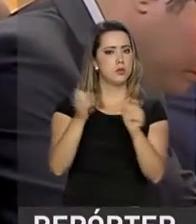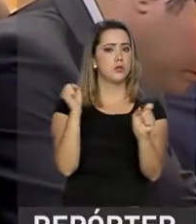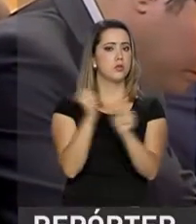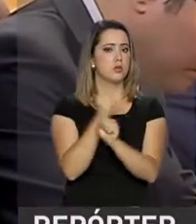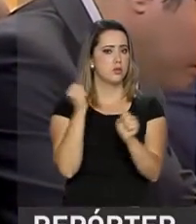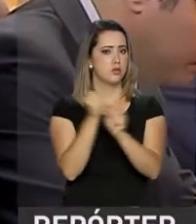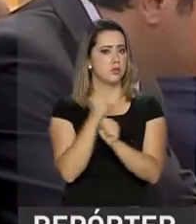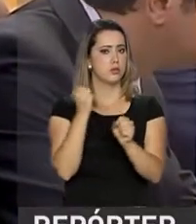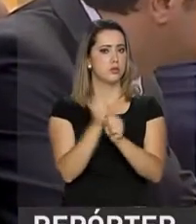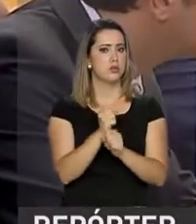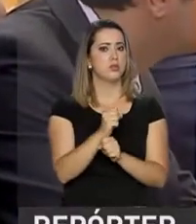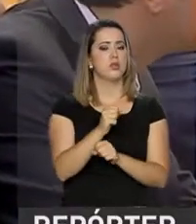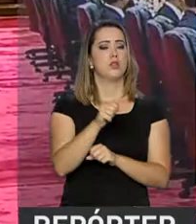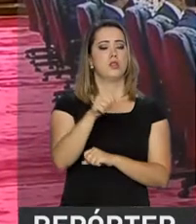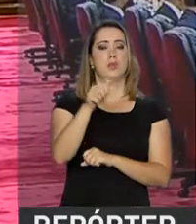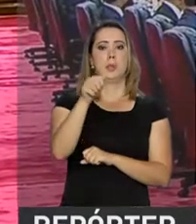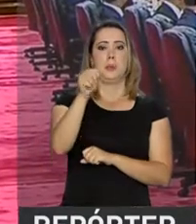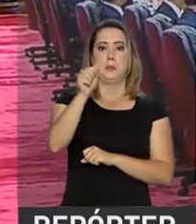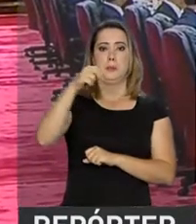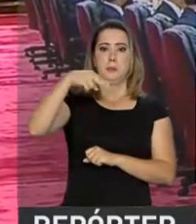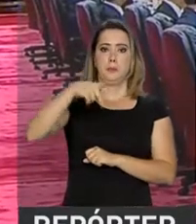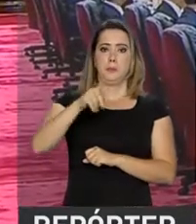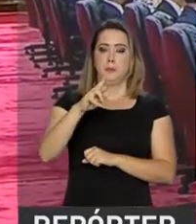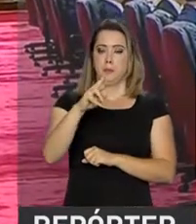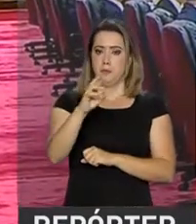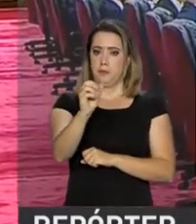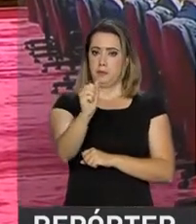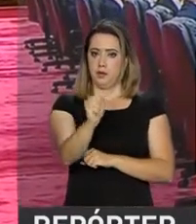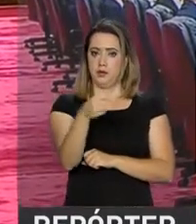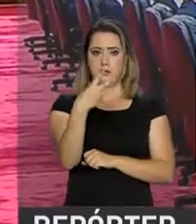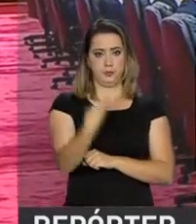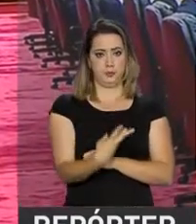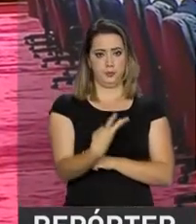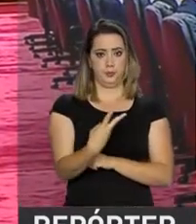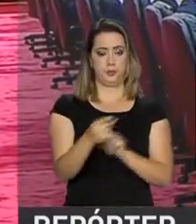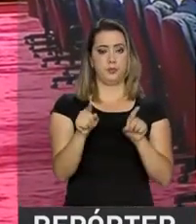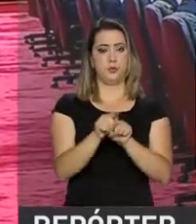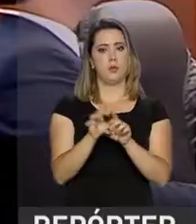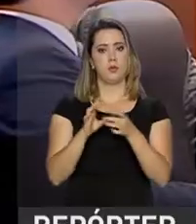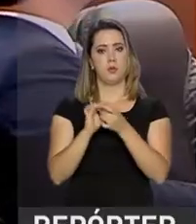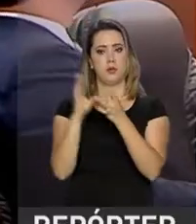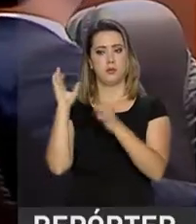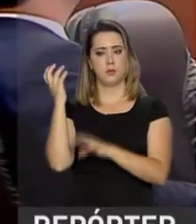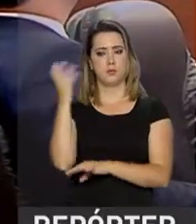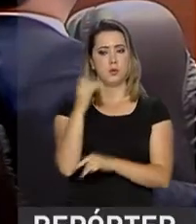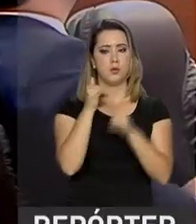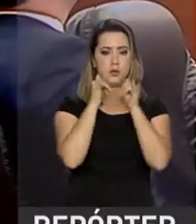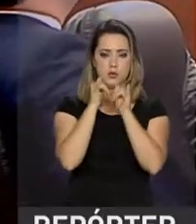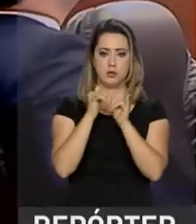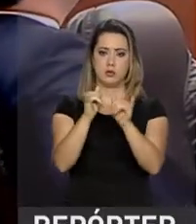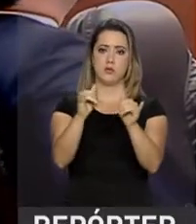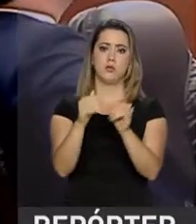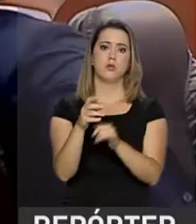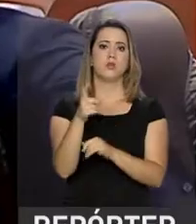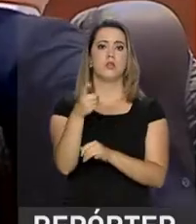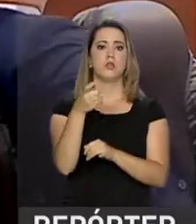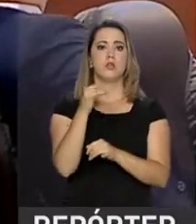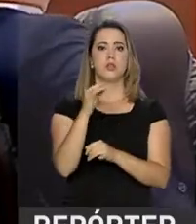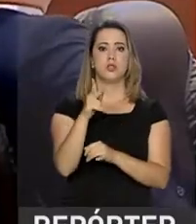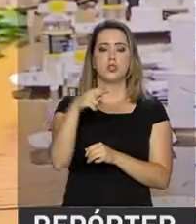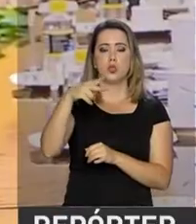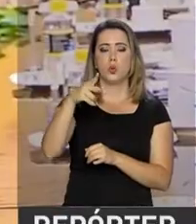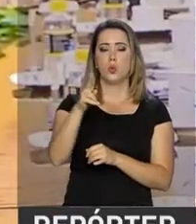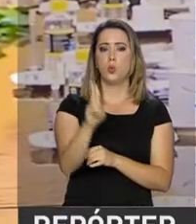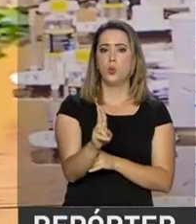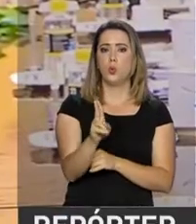na usina de angra 3 foi assinado ainda o licenciamento para as obras de transmissão de energia no trecho xingu rio de